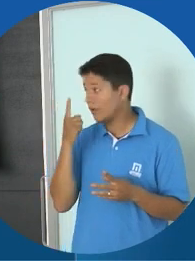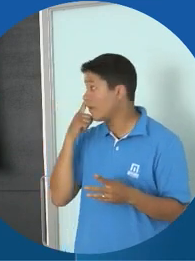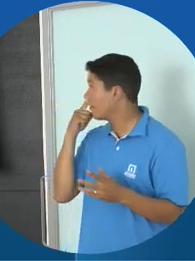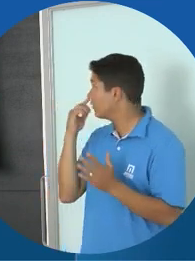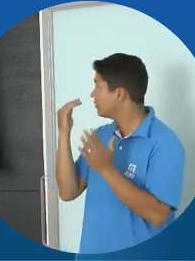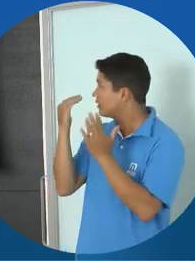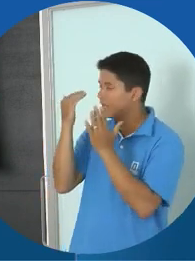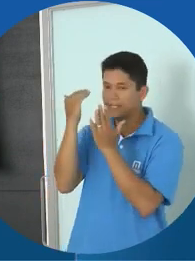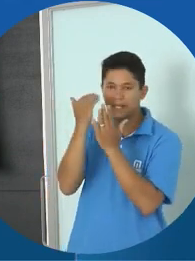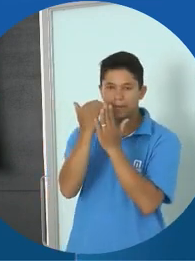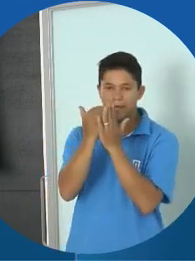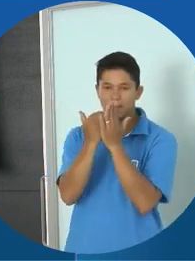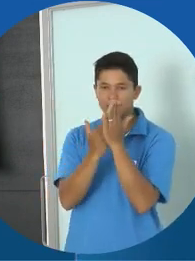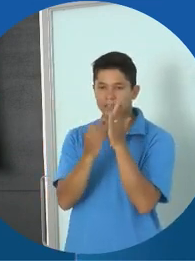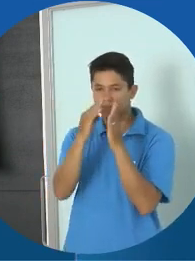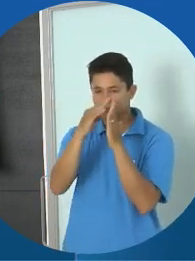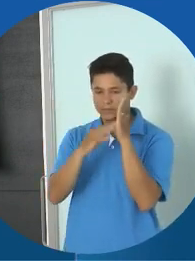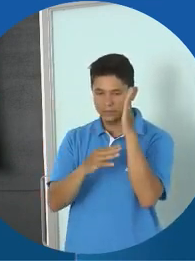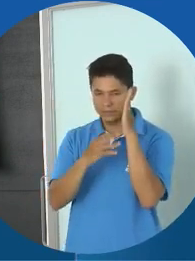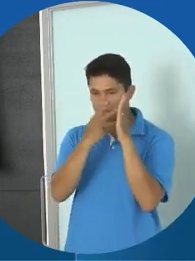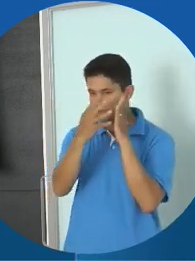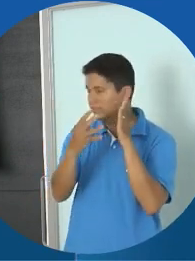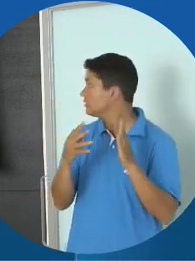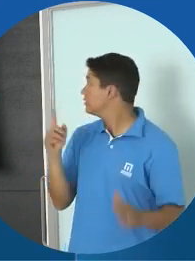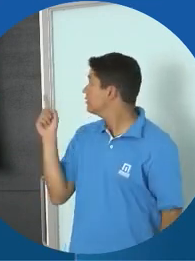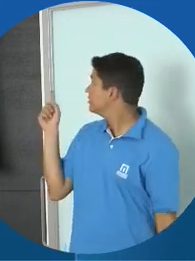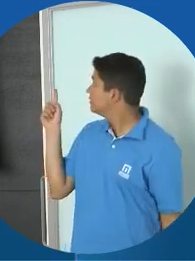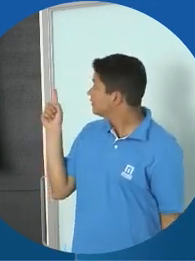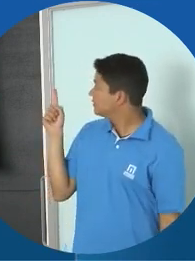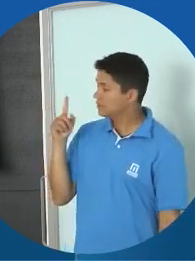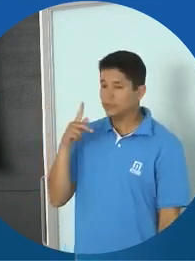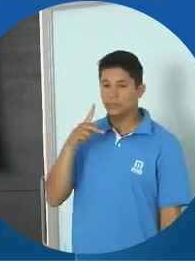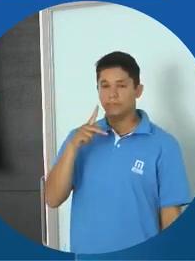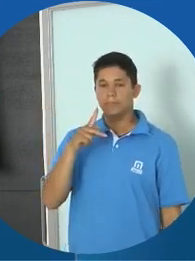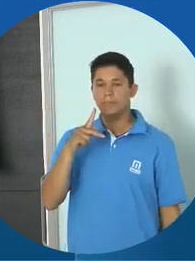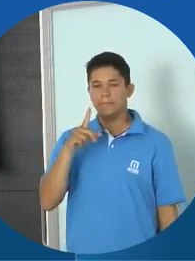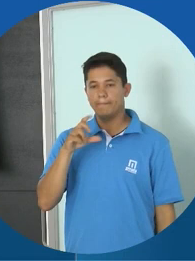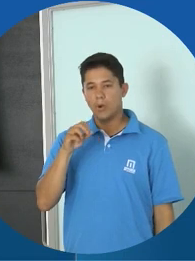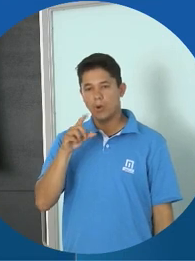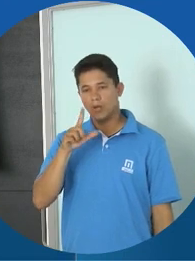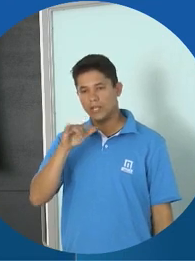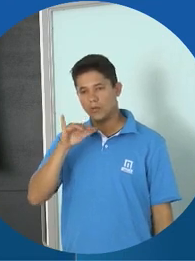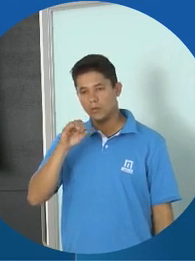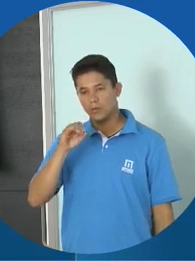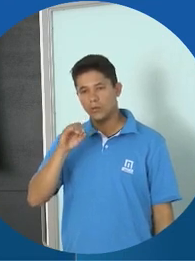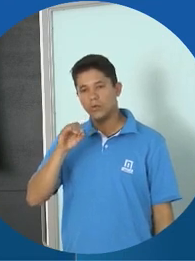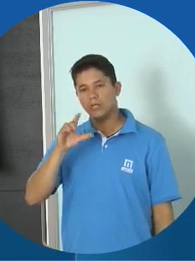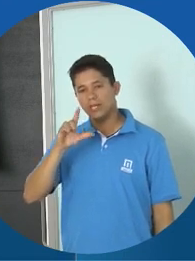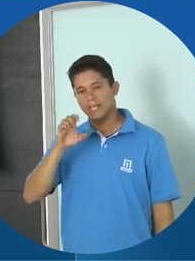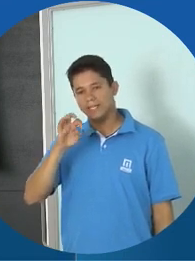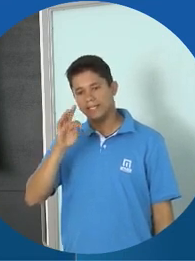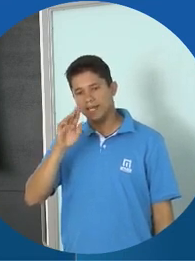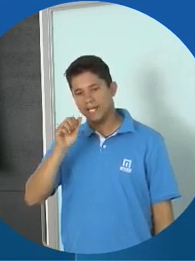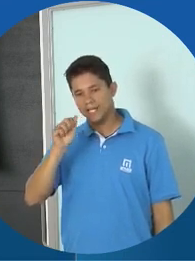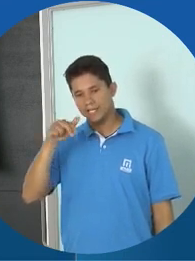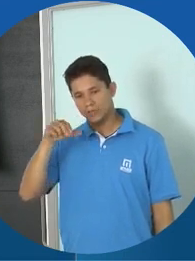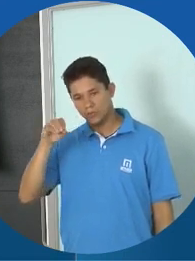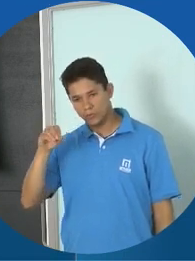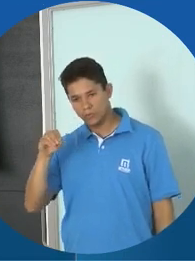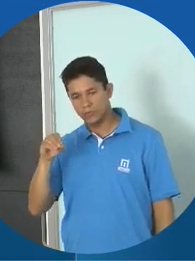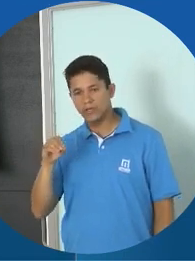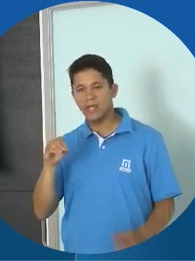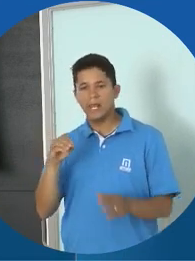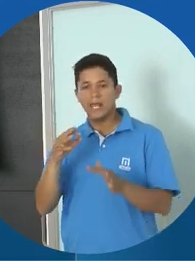uma resina de poliuretano estrutural, onde a gente tem resistências altíssimas com 1